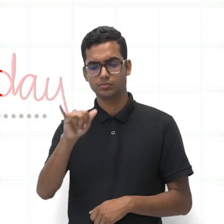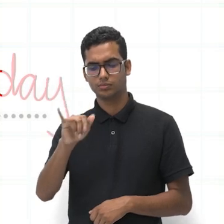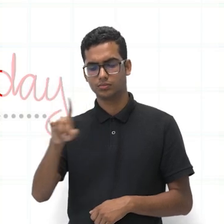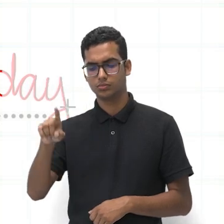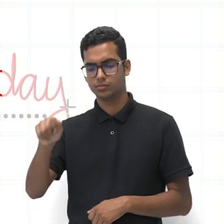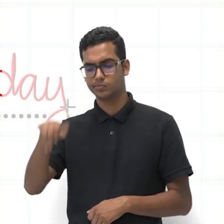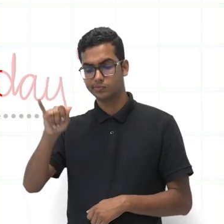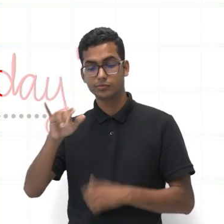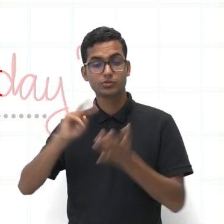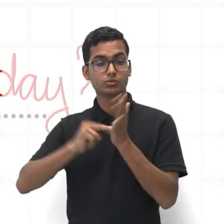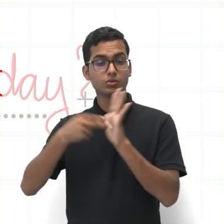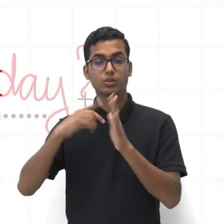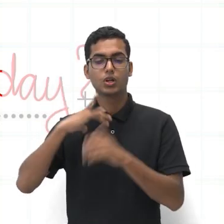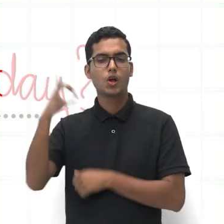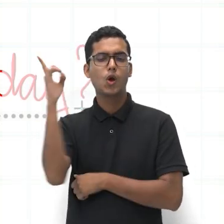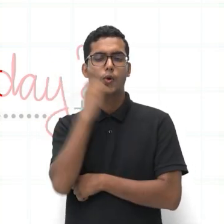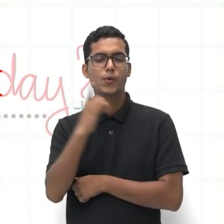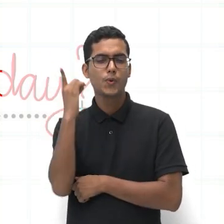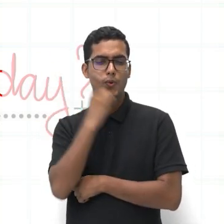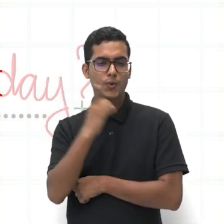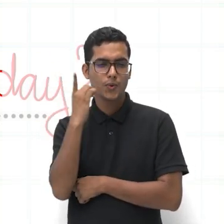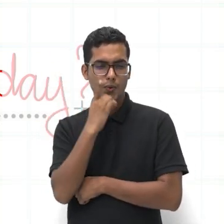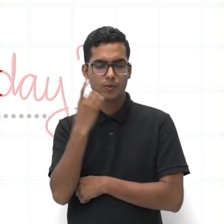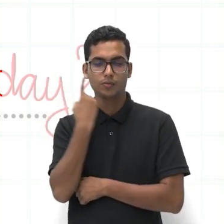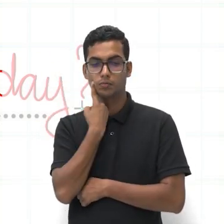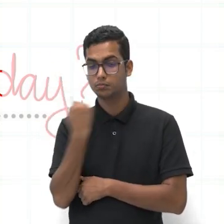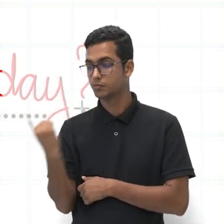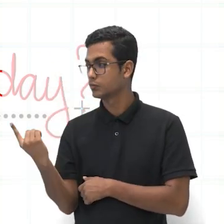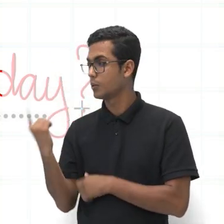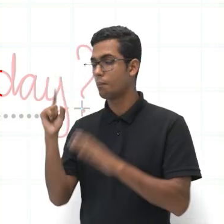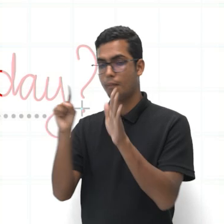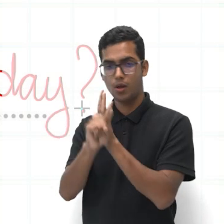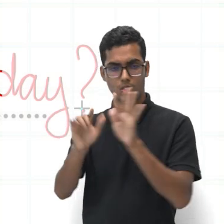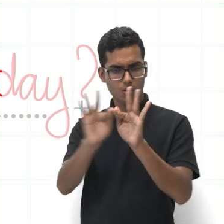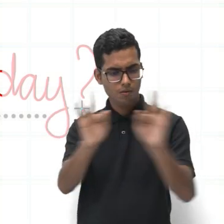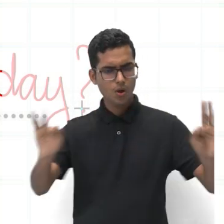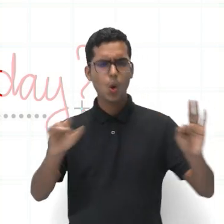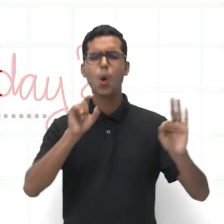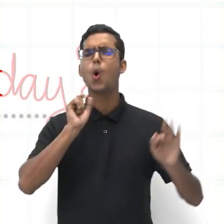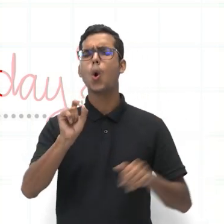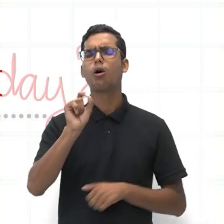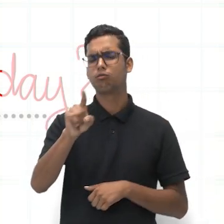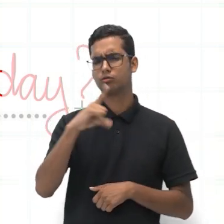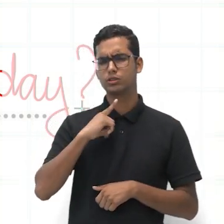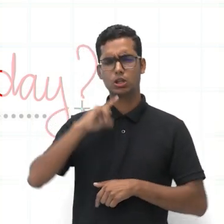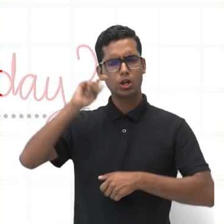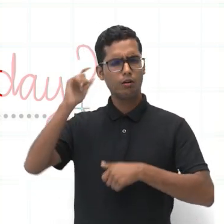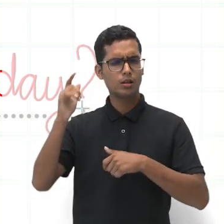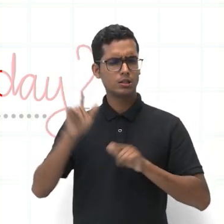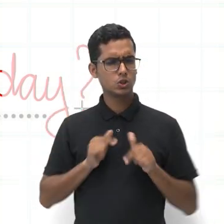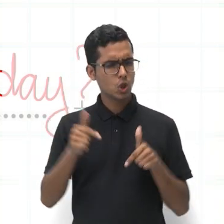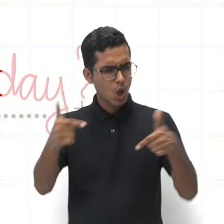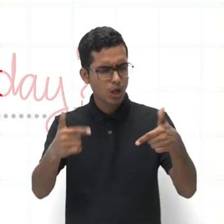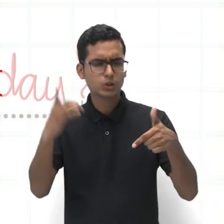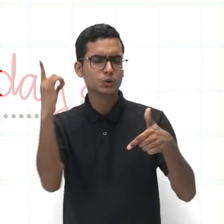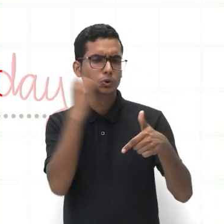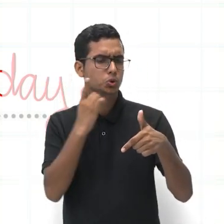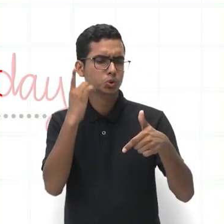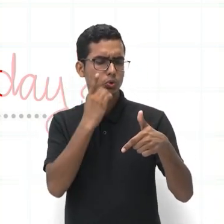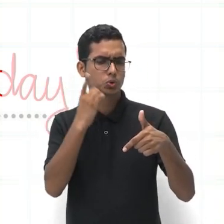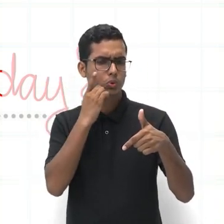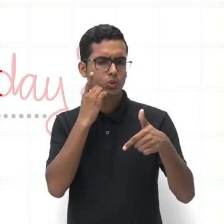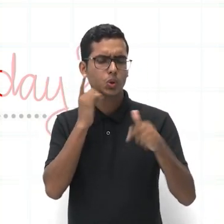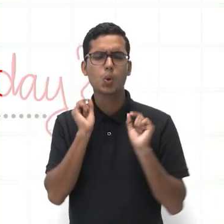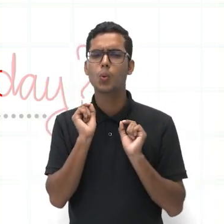Se eu for falar, nem acabo de falar, é tanta coisa para fazer. E vocês aí, se eu perguntar, what you do every day? What